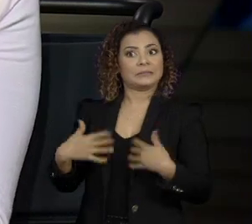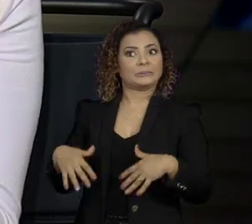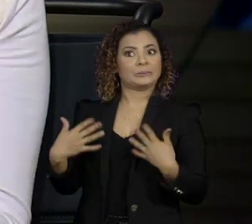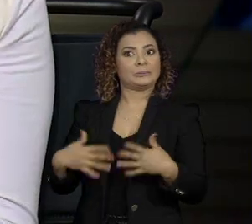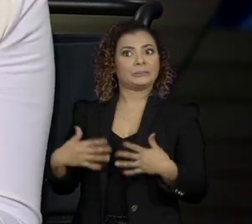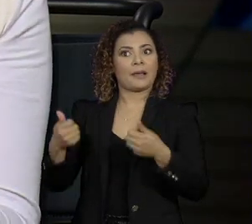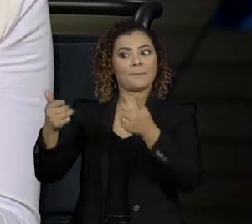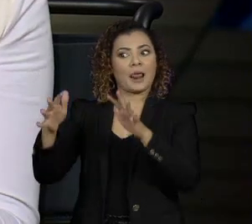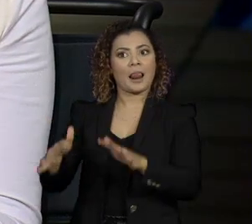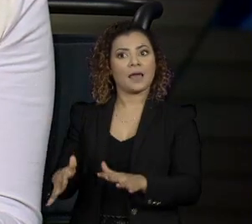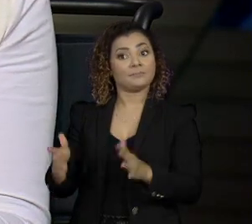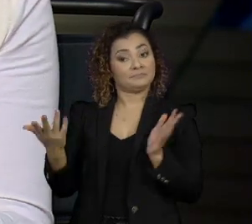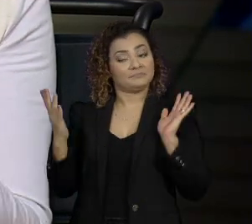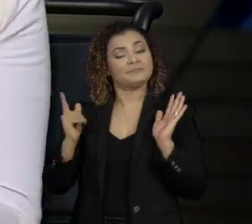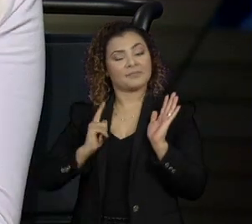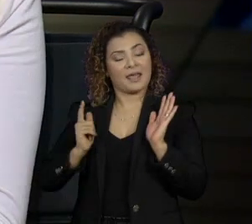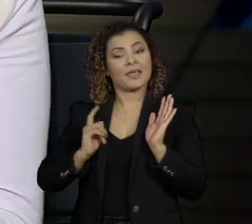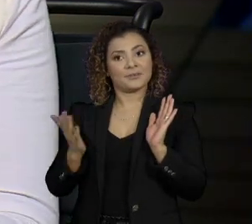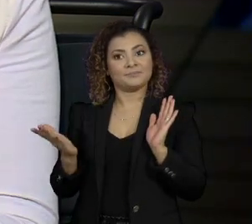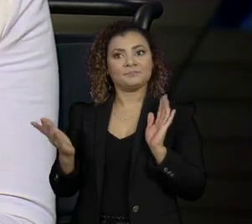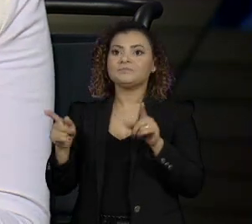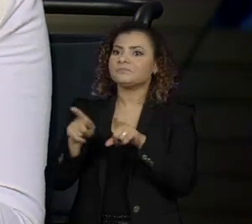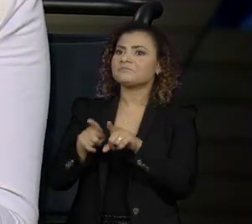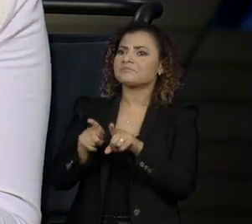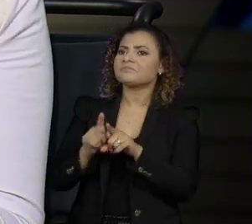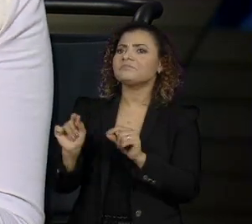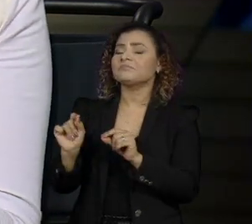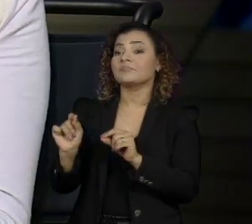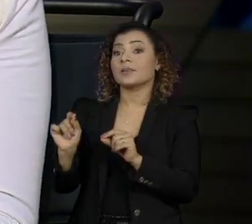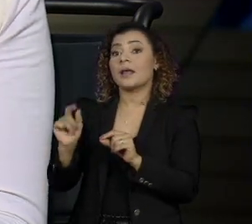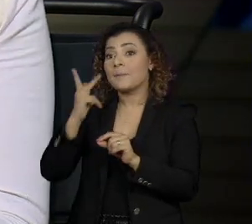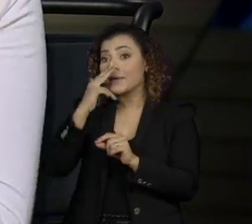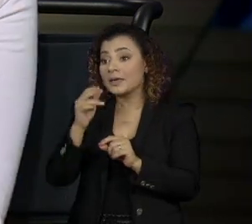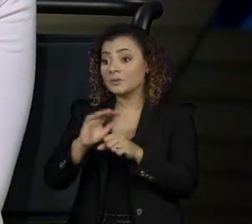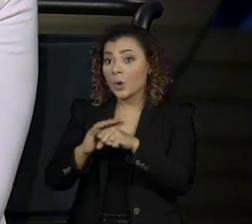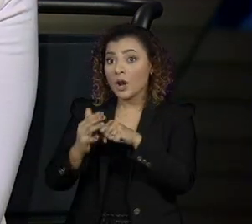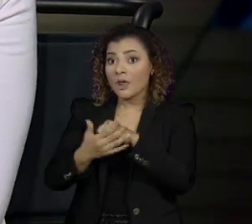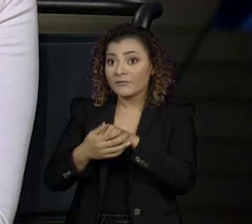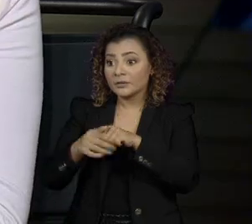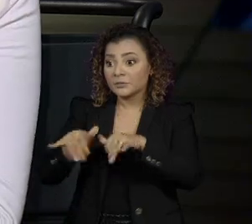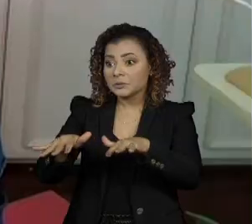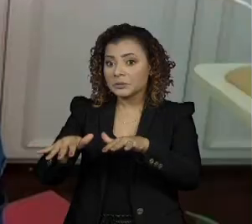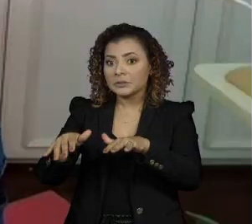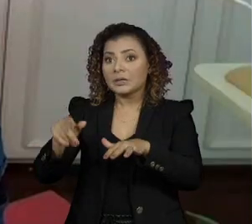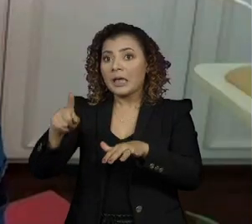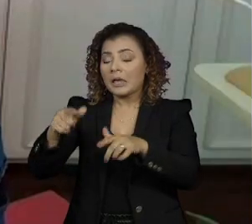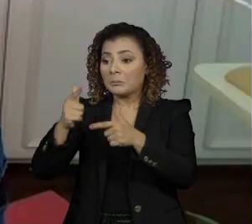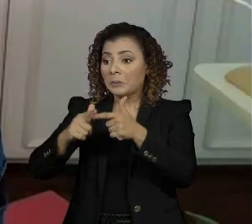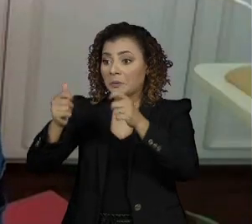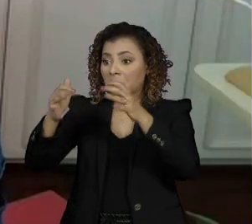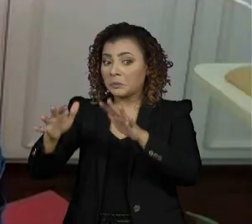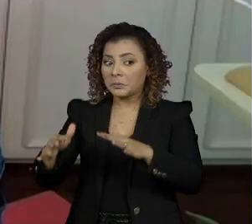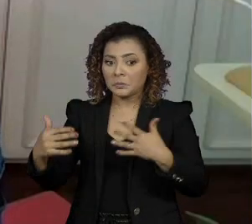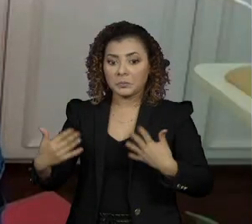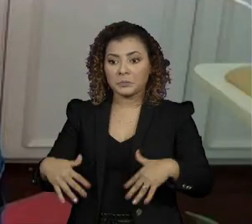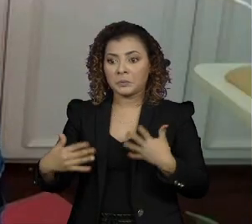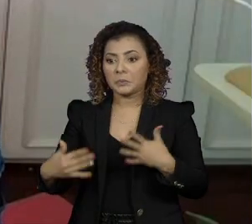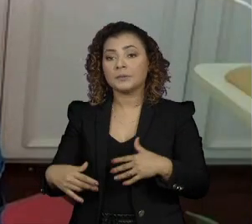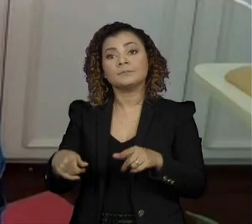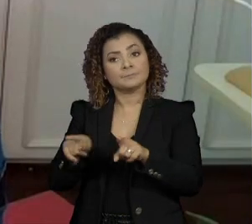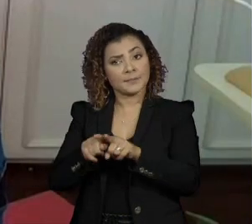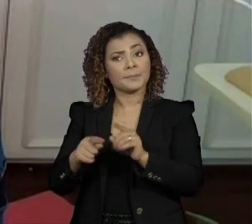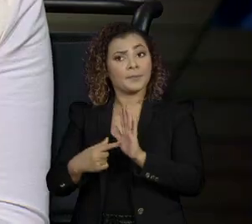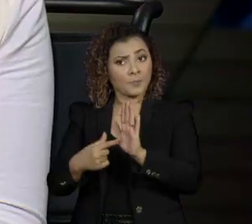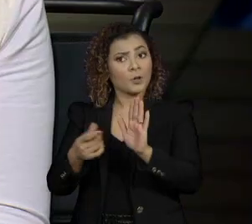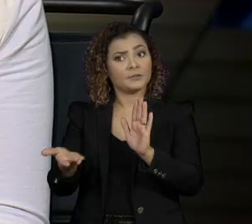manutenção do caos, em certo sentido, e a própria ideia de manter a pandemia como um caos, como um grande conflito, também reforça